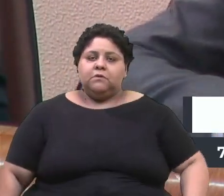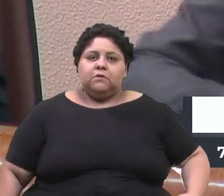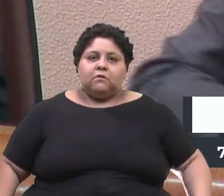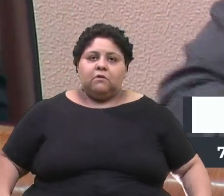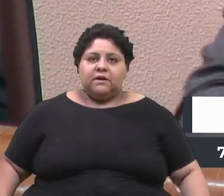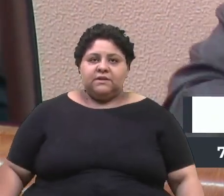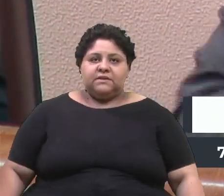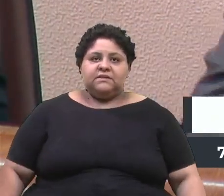unanimidade